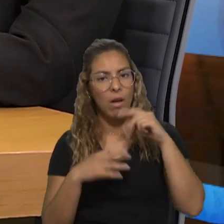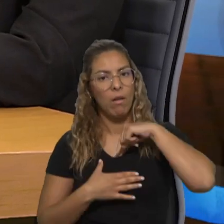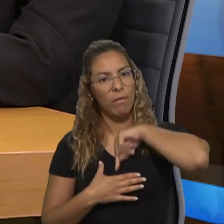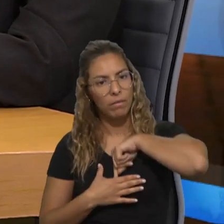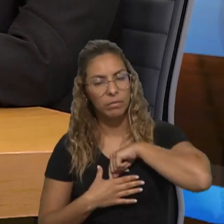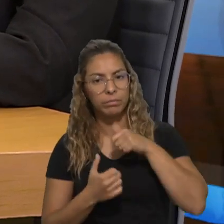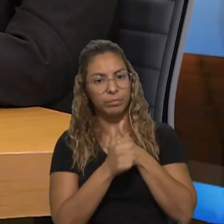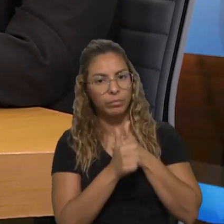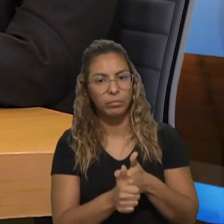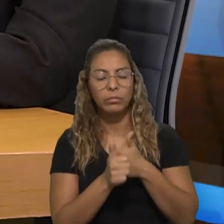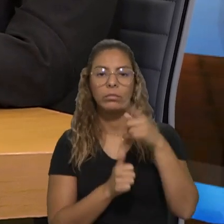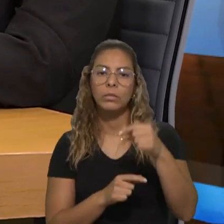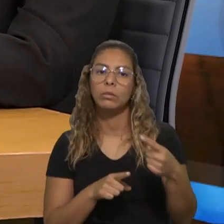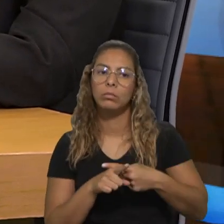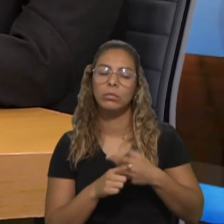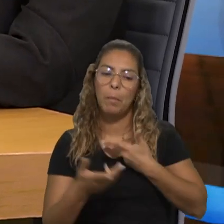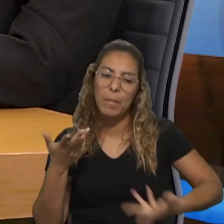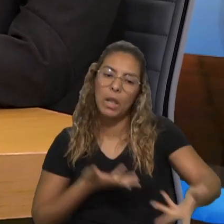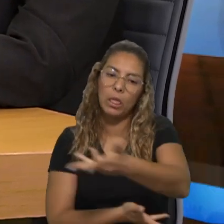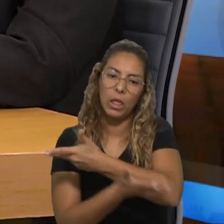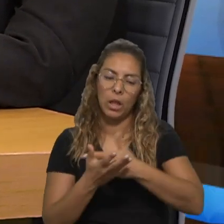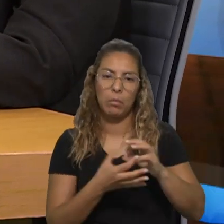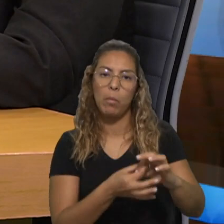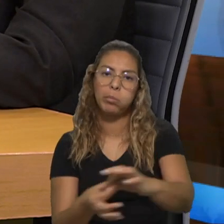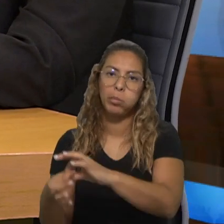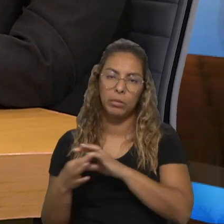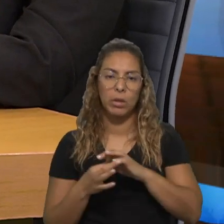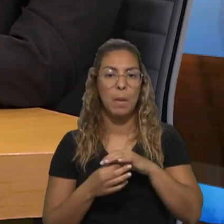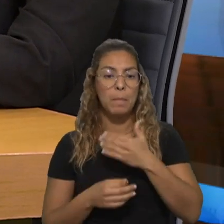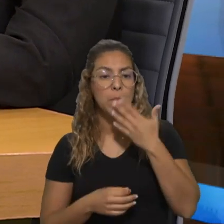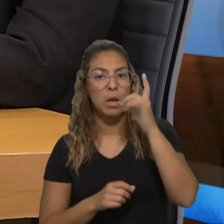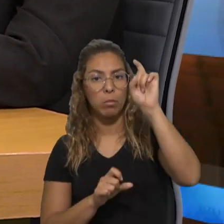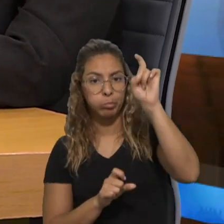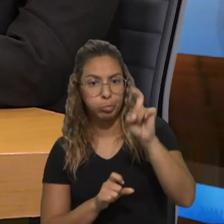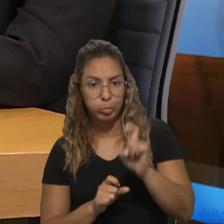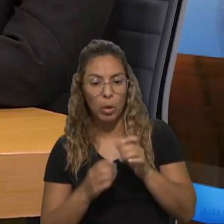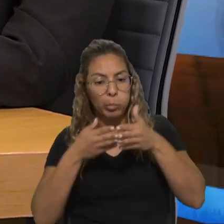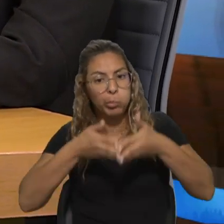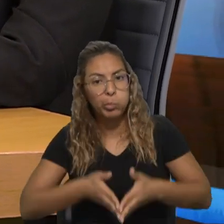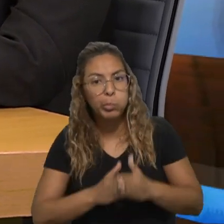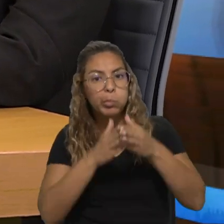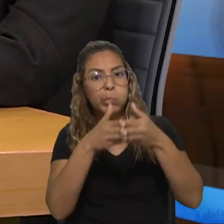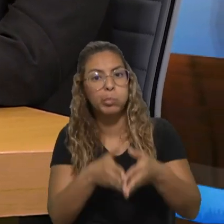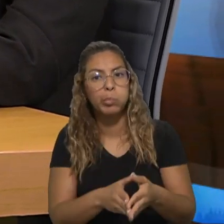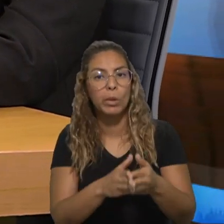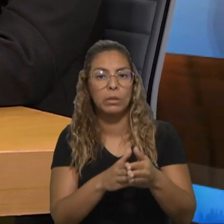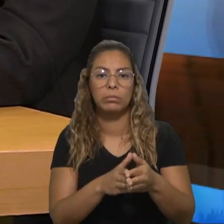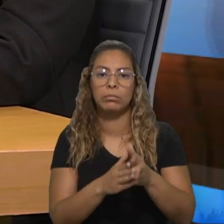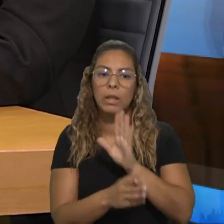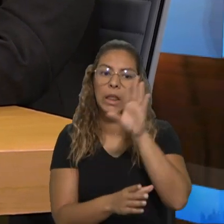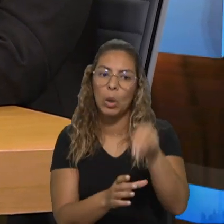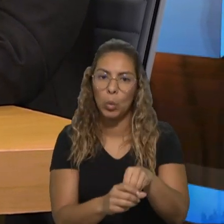acima de tudo também motivos de partilha e de comunhão. E nós estarmos a manhã toda dentro de embarcações dá-nos